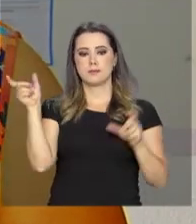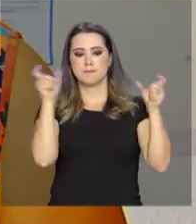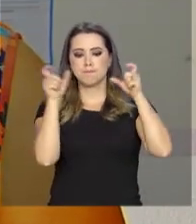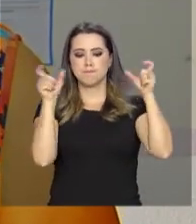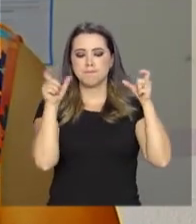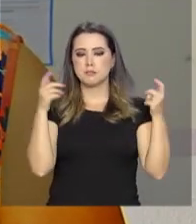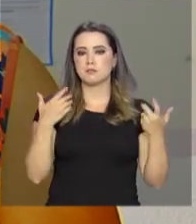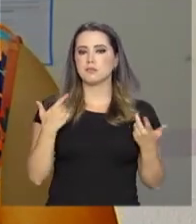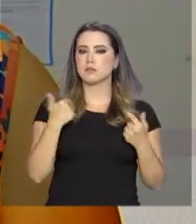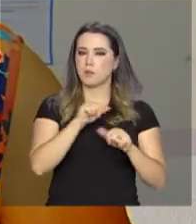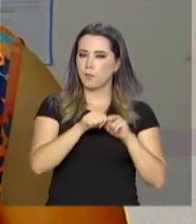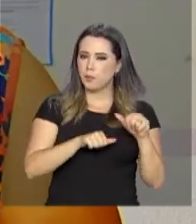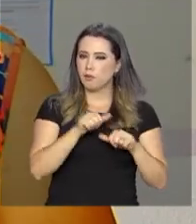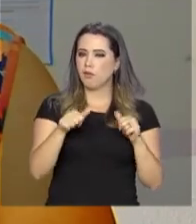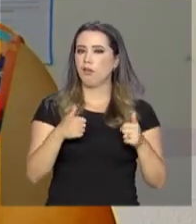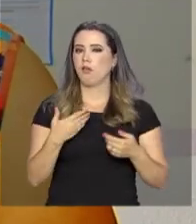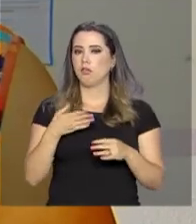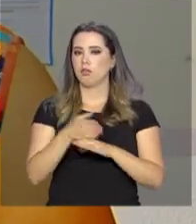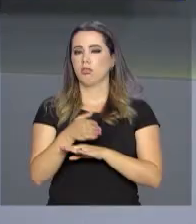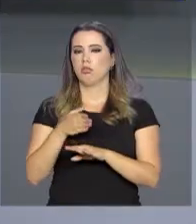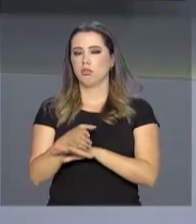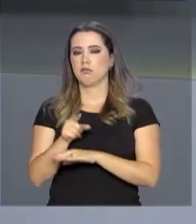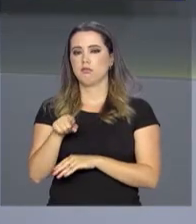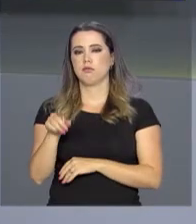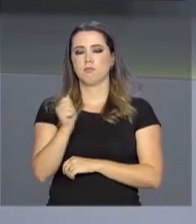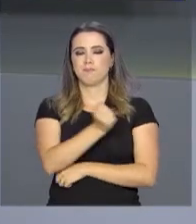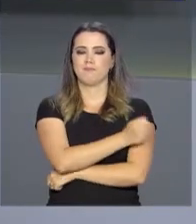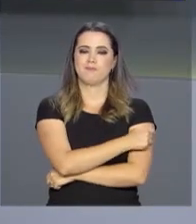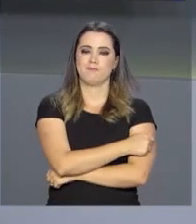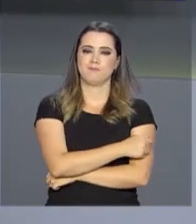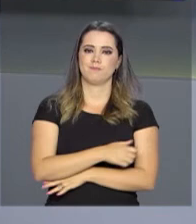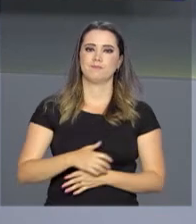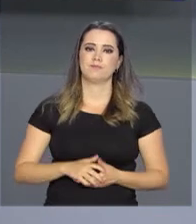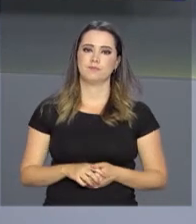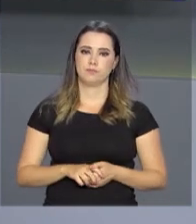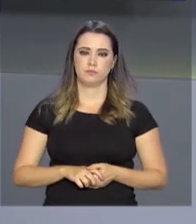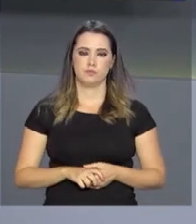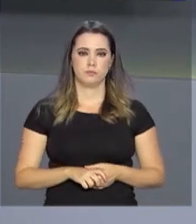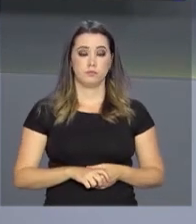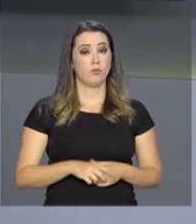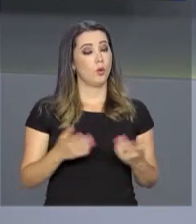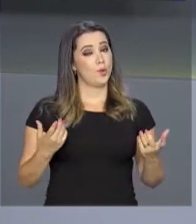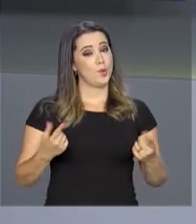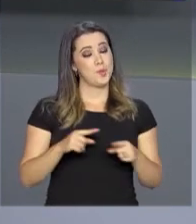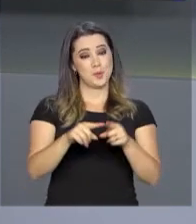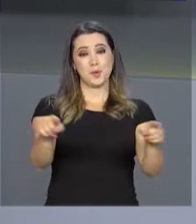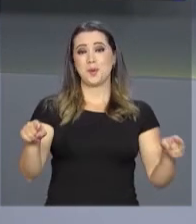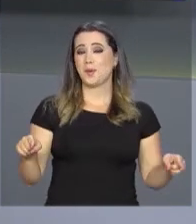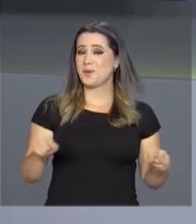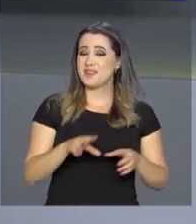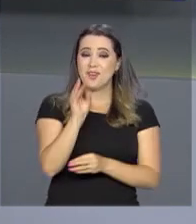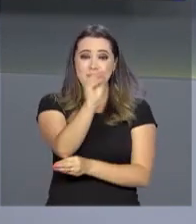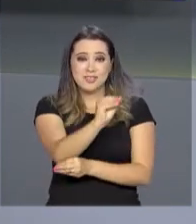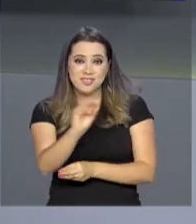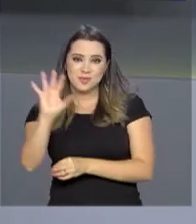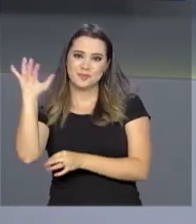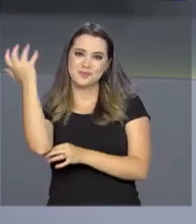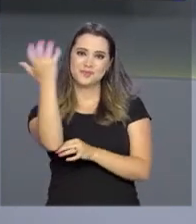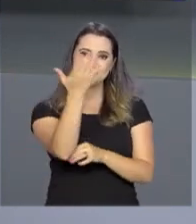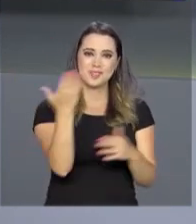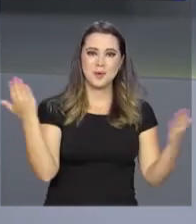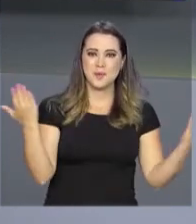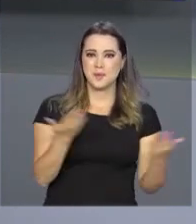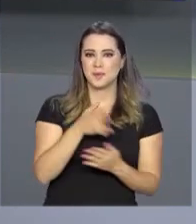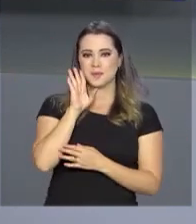Ele precisa também acessar esse aluno. Um local de preservação do Cerrado. Hoje, na